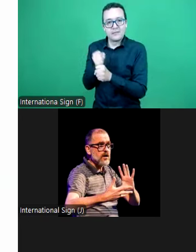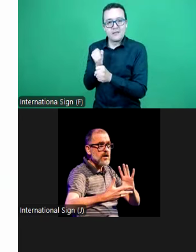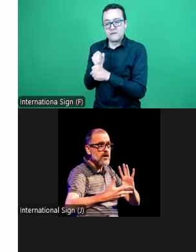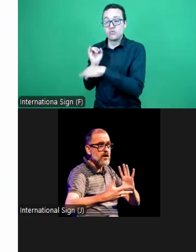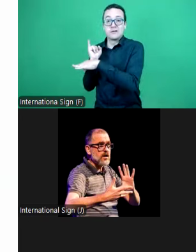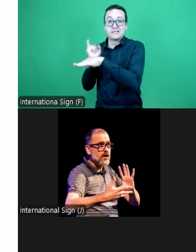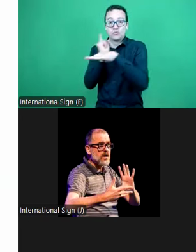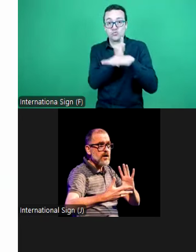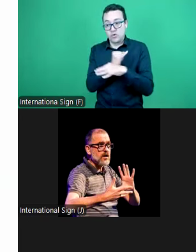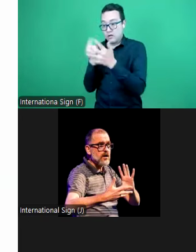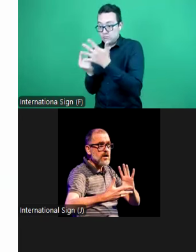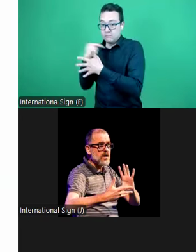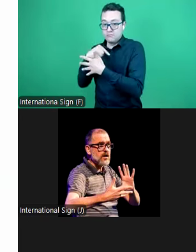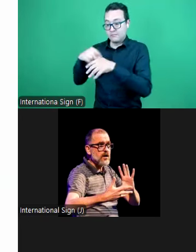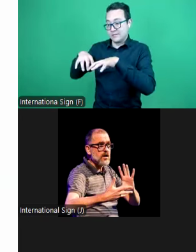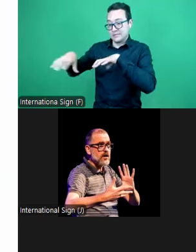com um trabalho